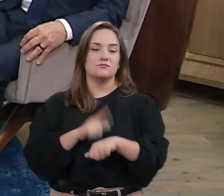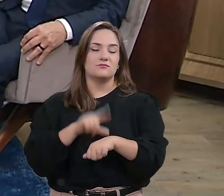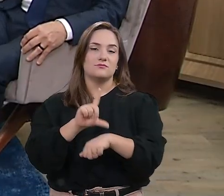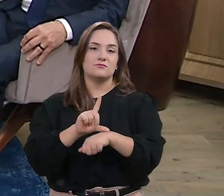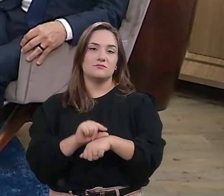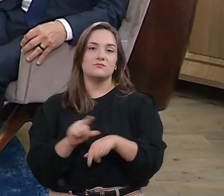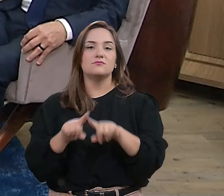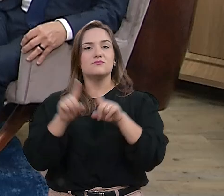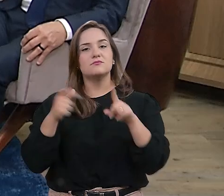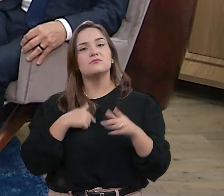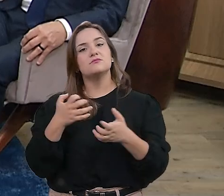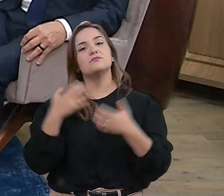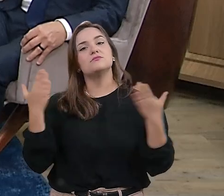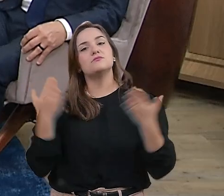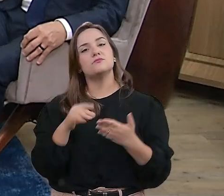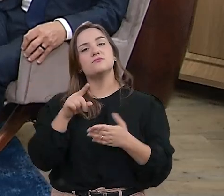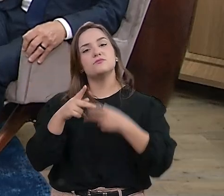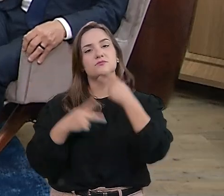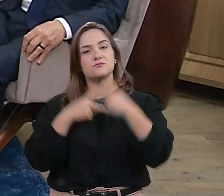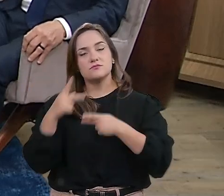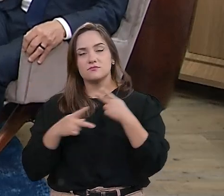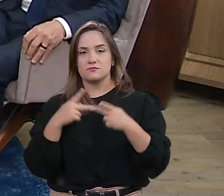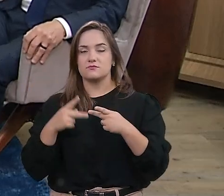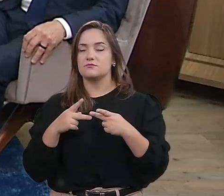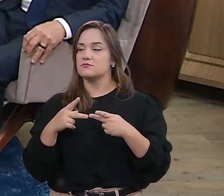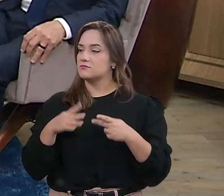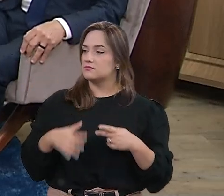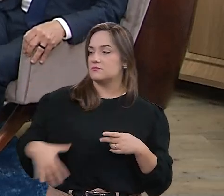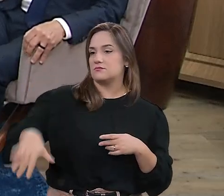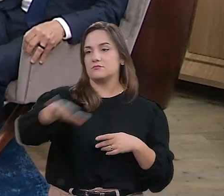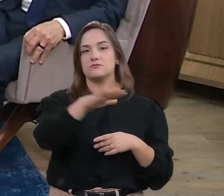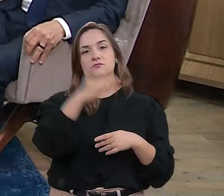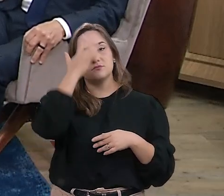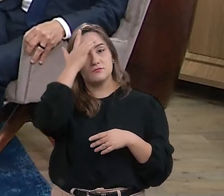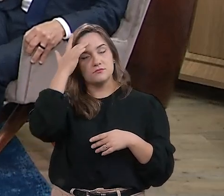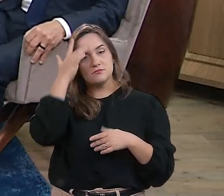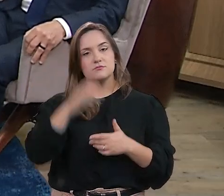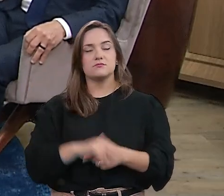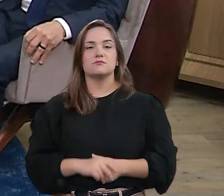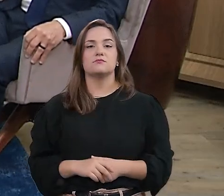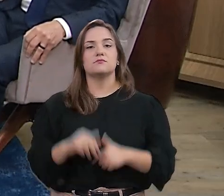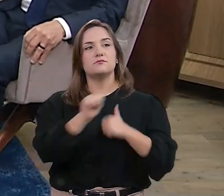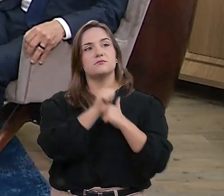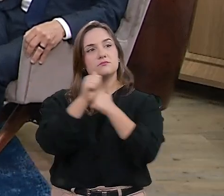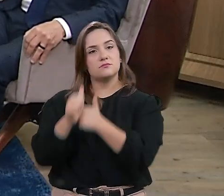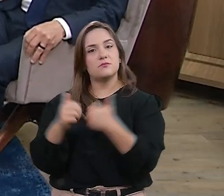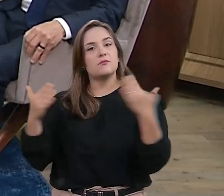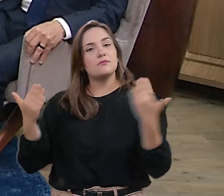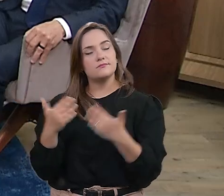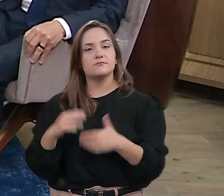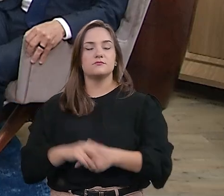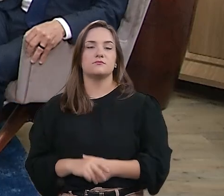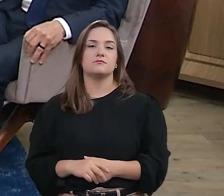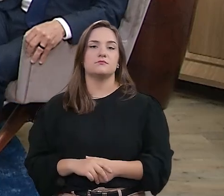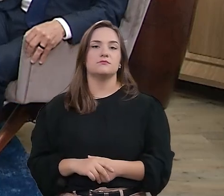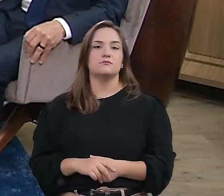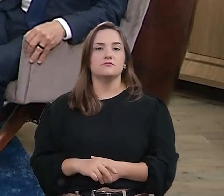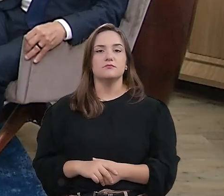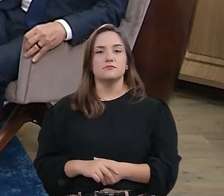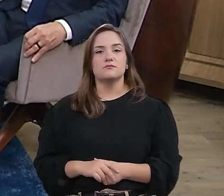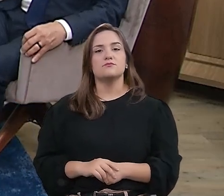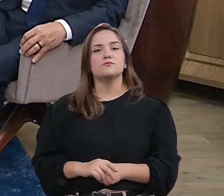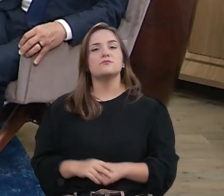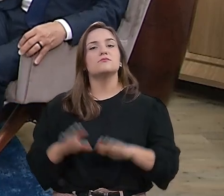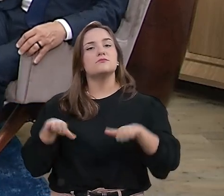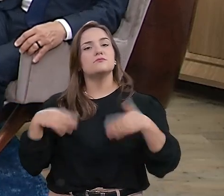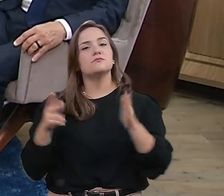mas eu gostaria que o senhor destacasse para os nossos telespectadores e internautas que estão nos acompanhando quais foram os